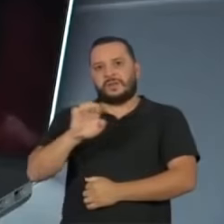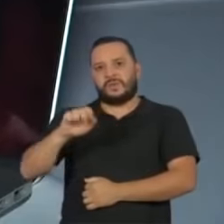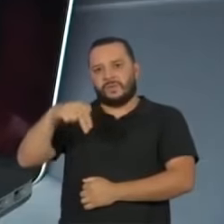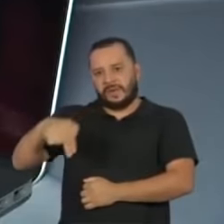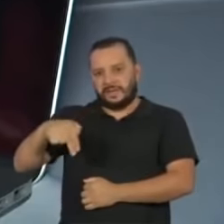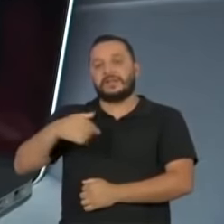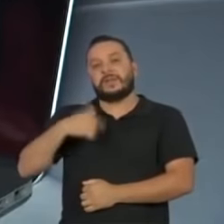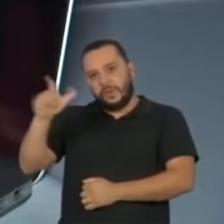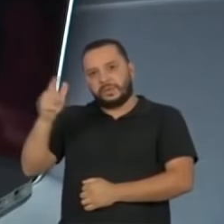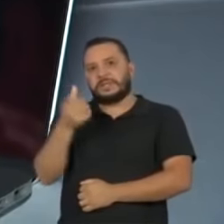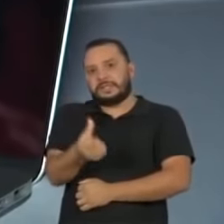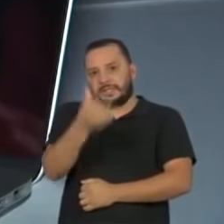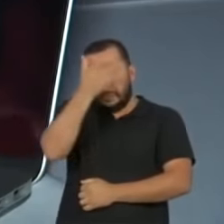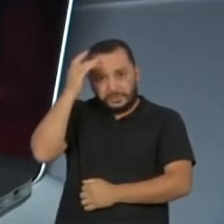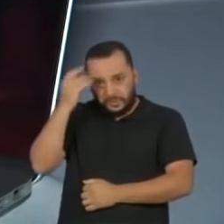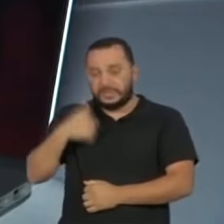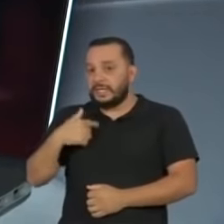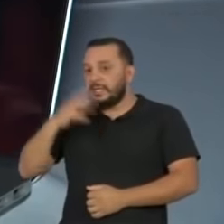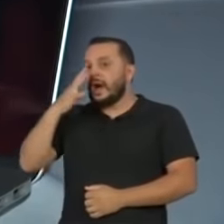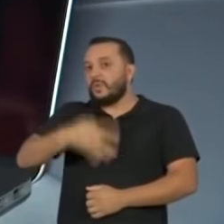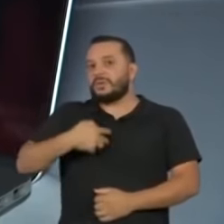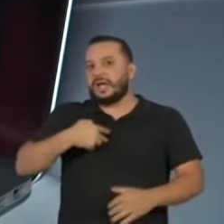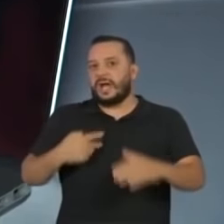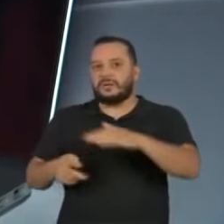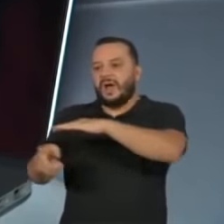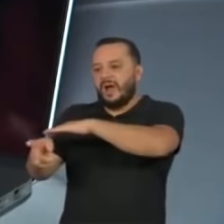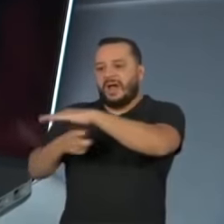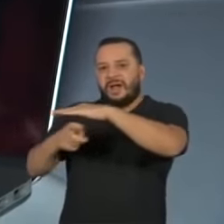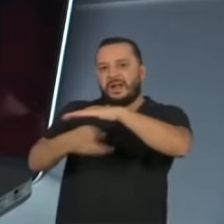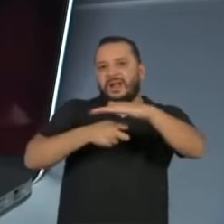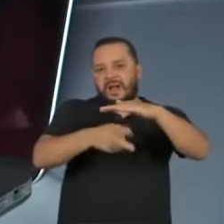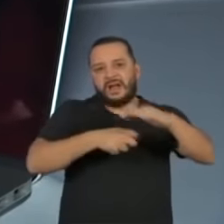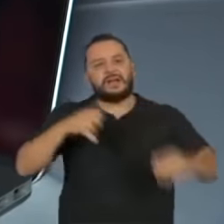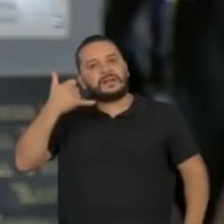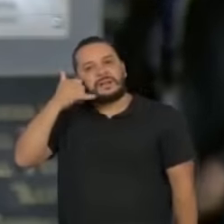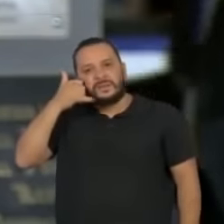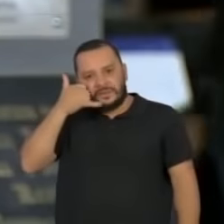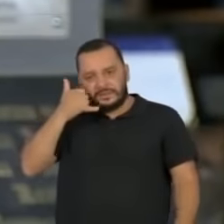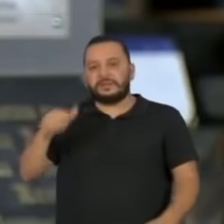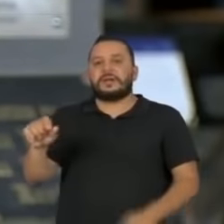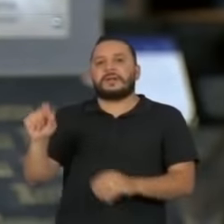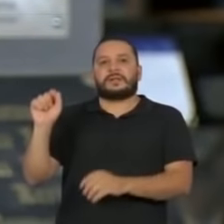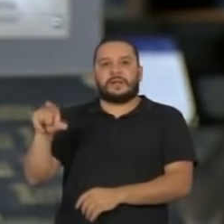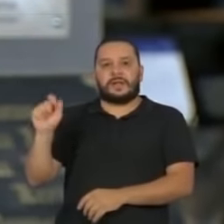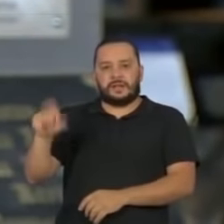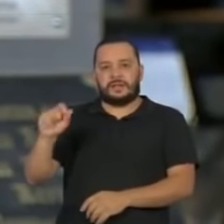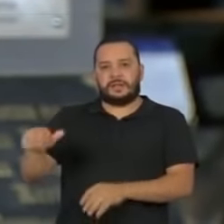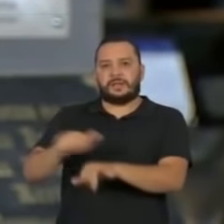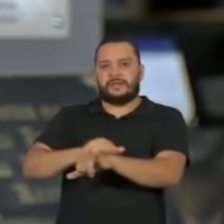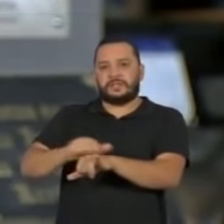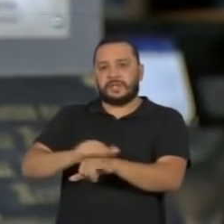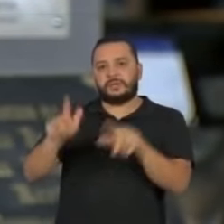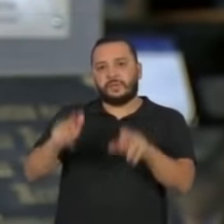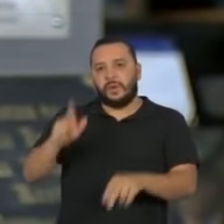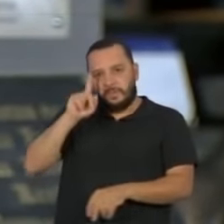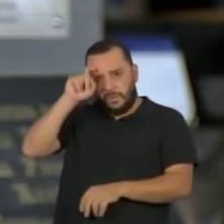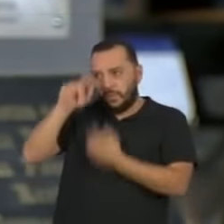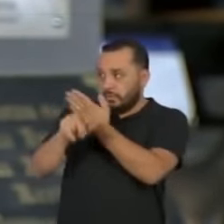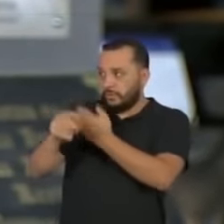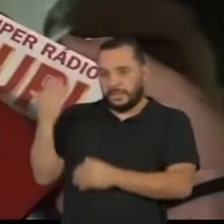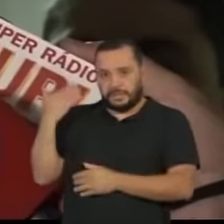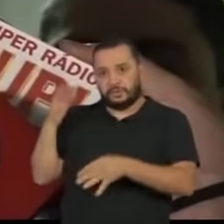pessoas. Eles são acusados de hackear contas de Telegram de autoridades da Lava Jato, como Sérgio Moro, na época em que era juiz